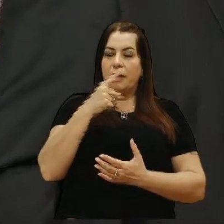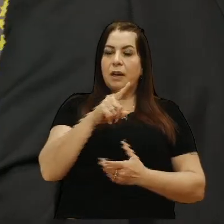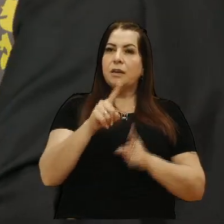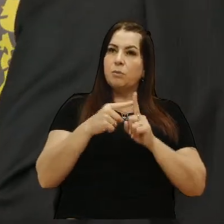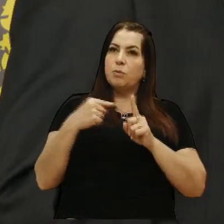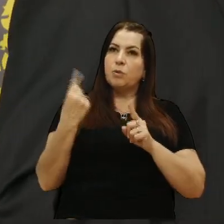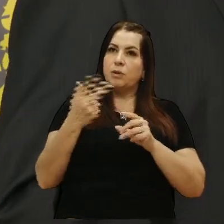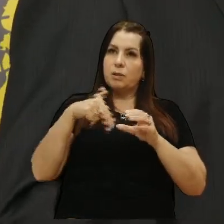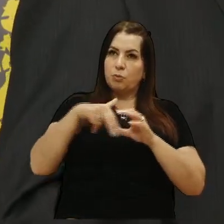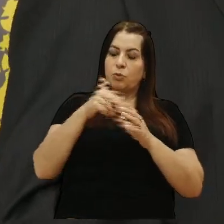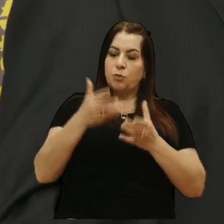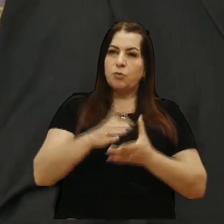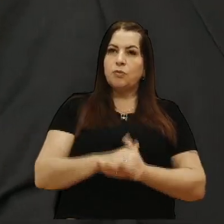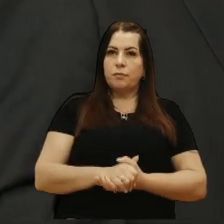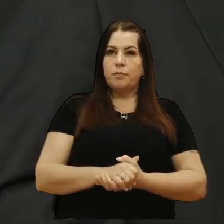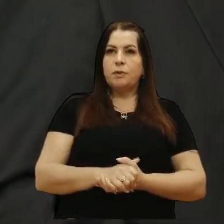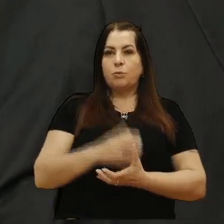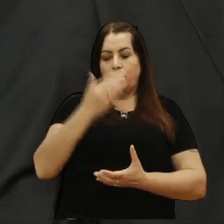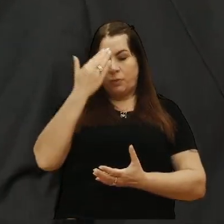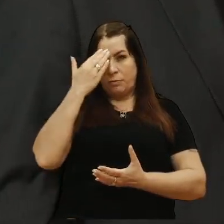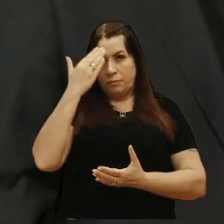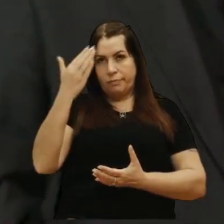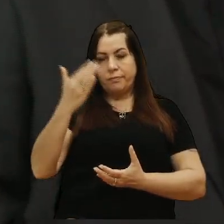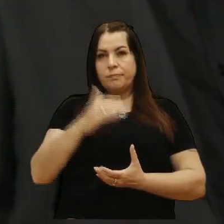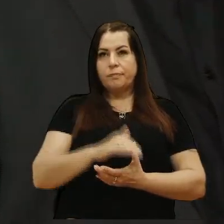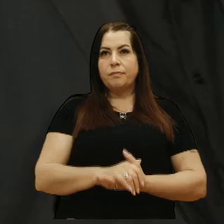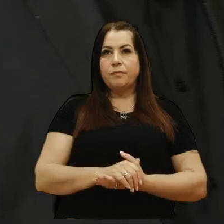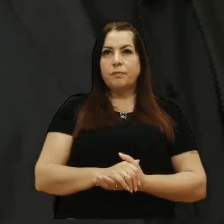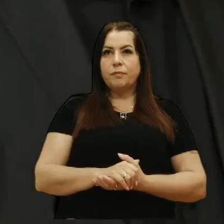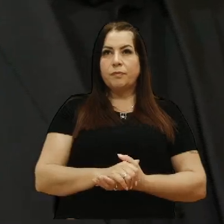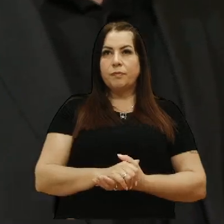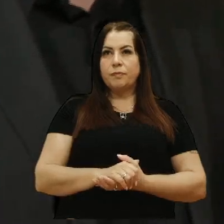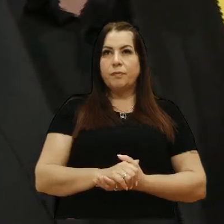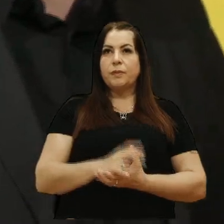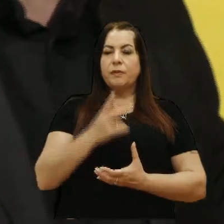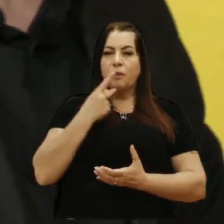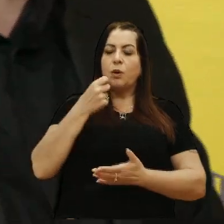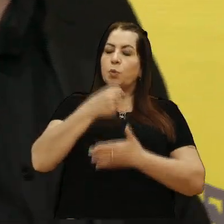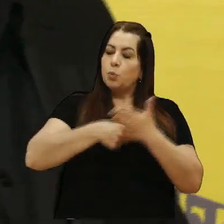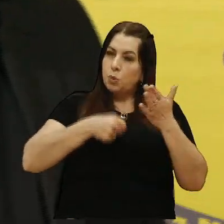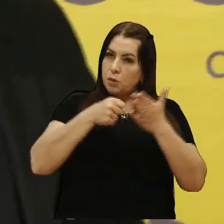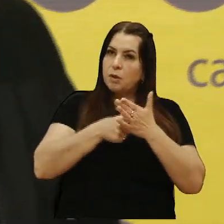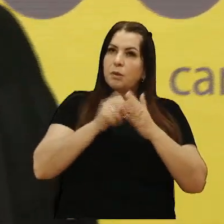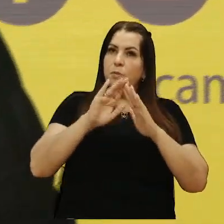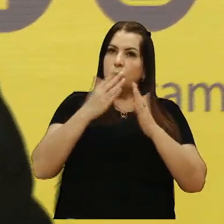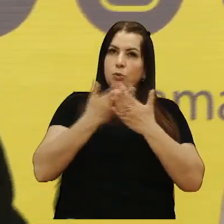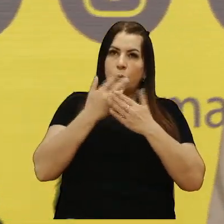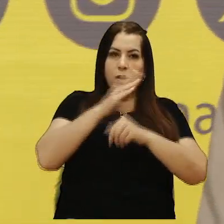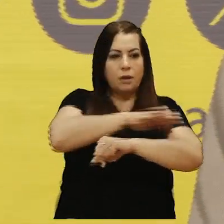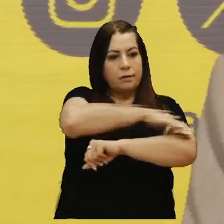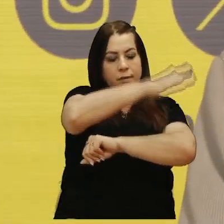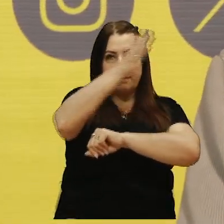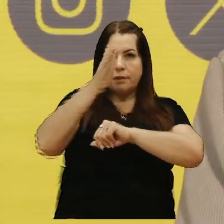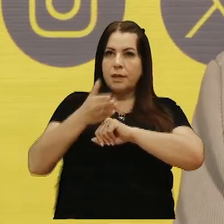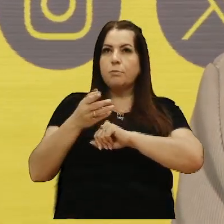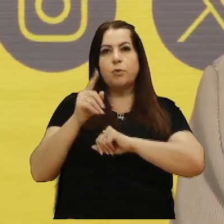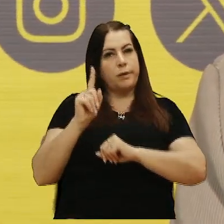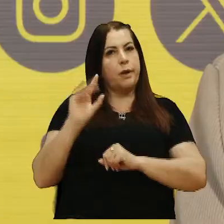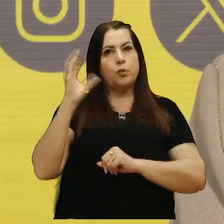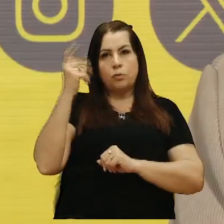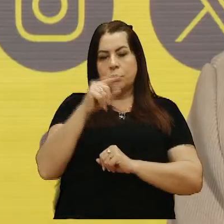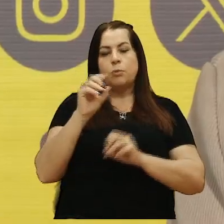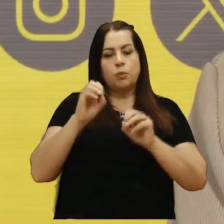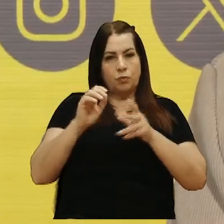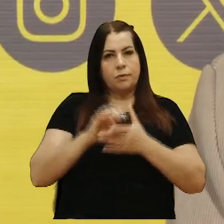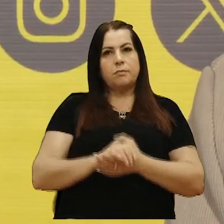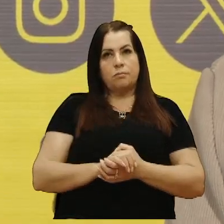para a tribuna hoje. Muito obrigado e dizer que a gente vai lutar muito por escola em tempo integral, que é a saída para a